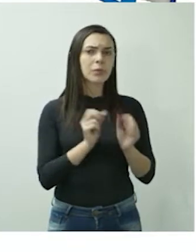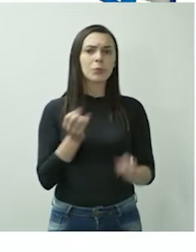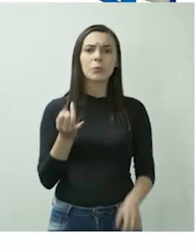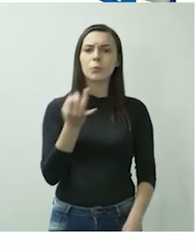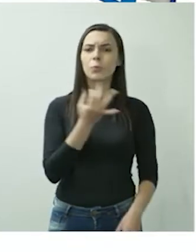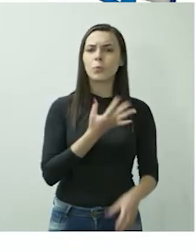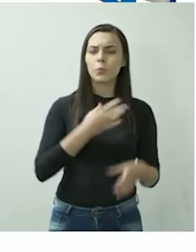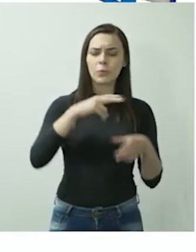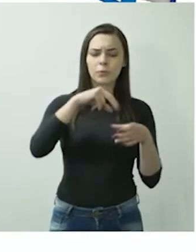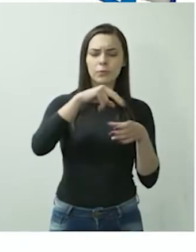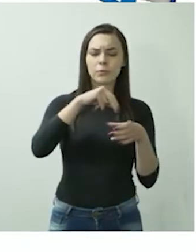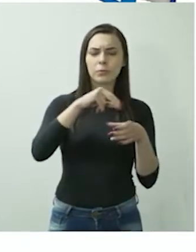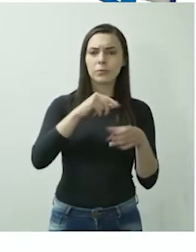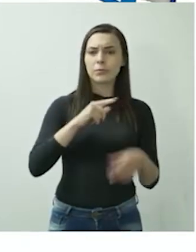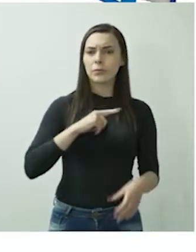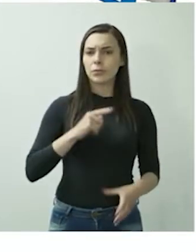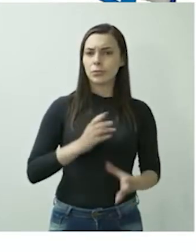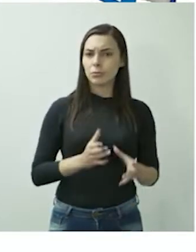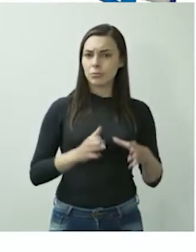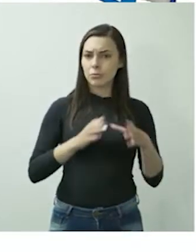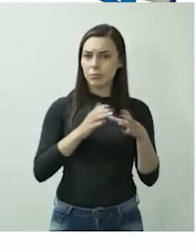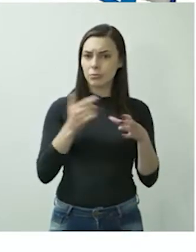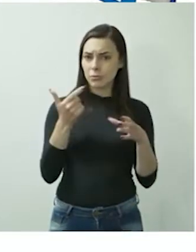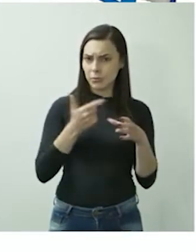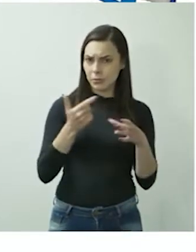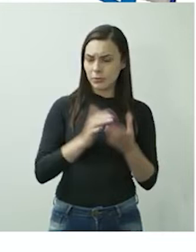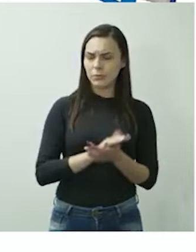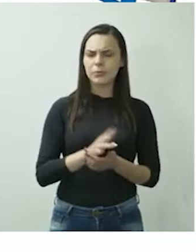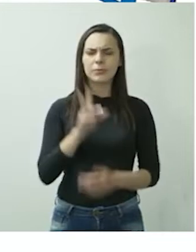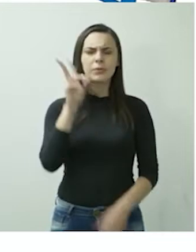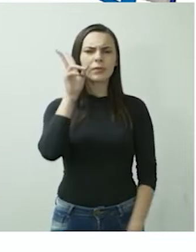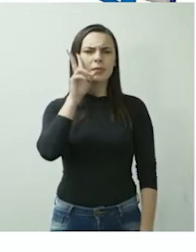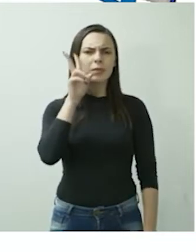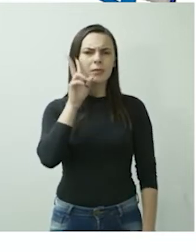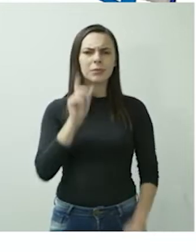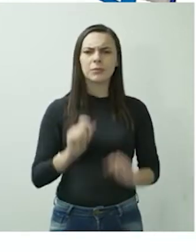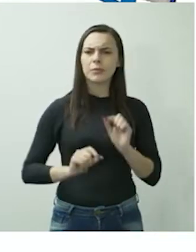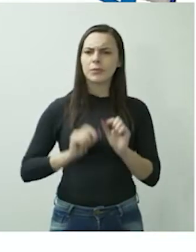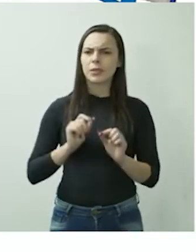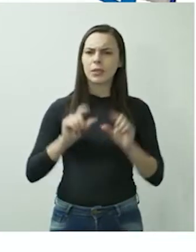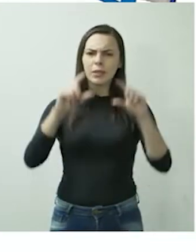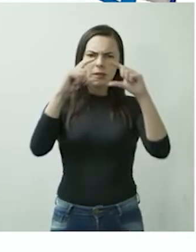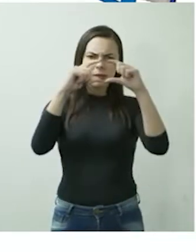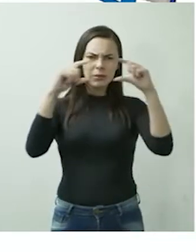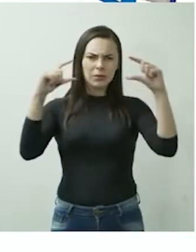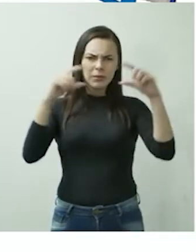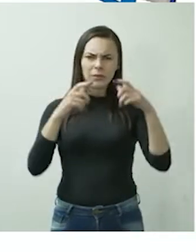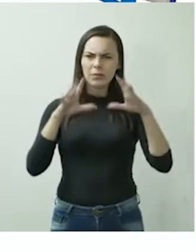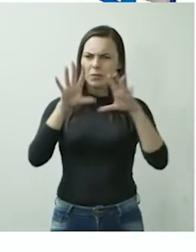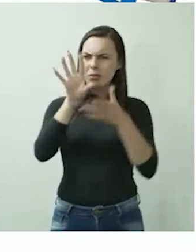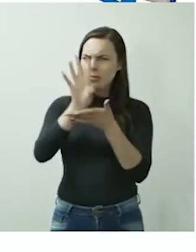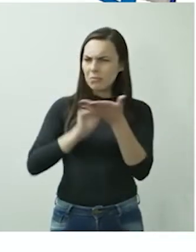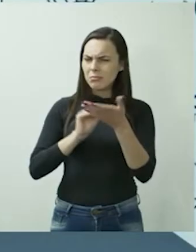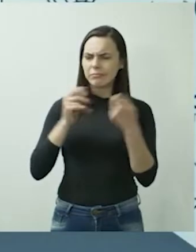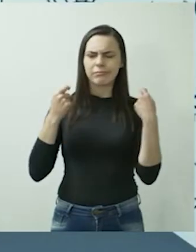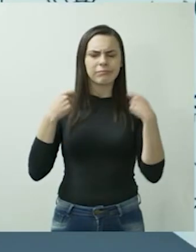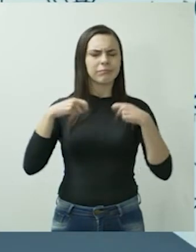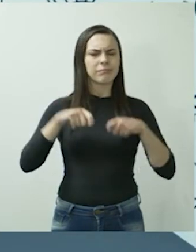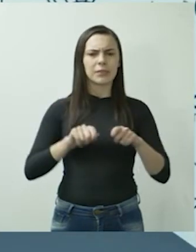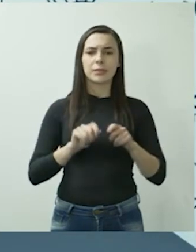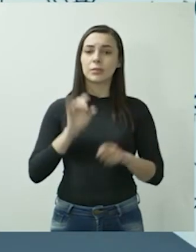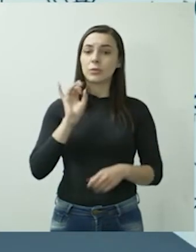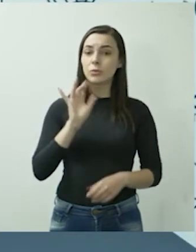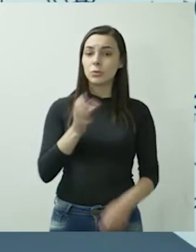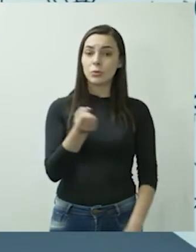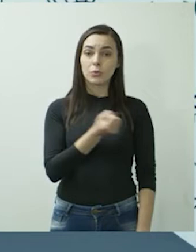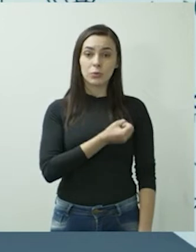de tampinhas que tinha no segundo pote. Lembrando que não precisa copiar esta parte aqui. Apenas o